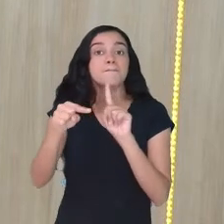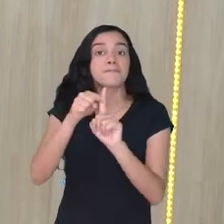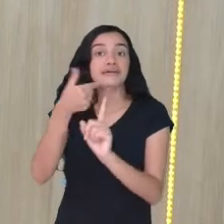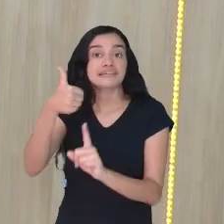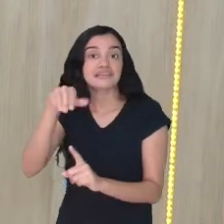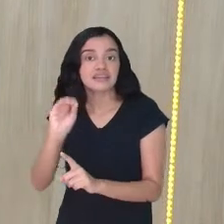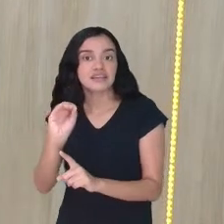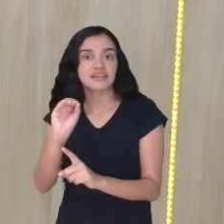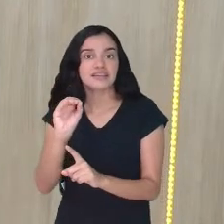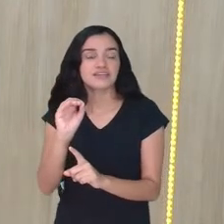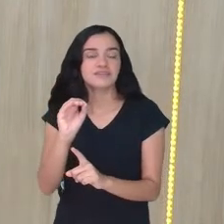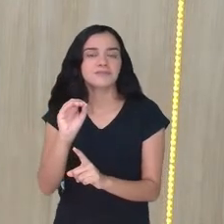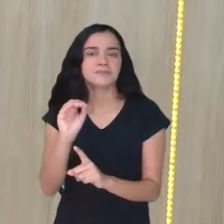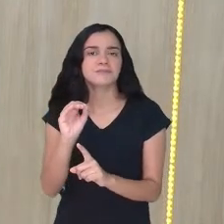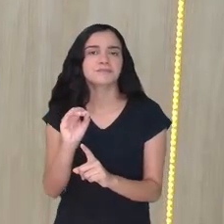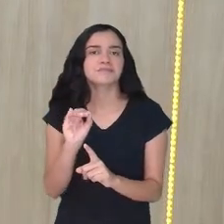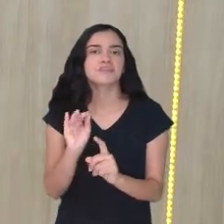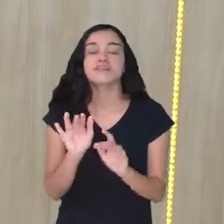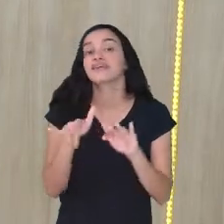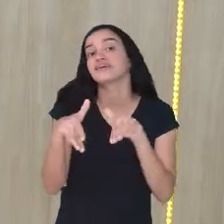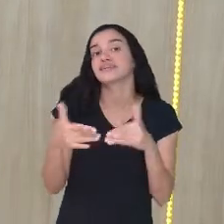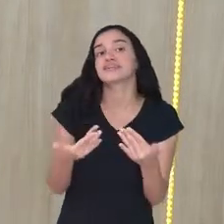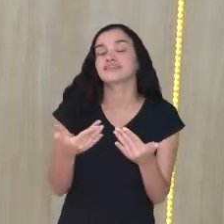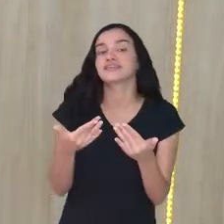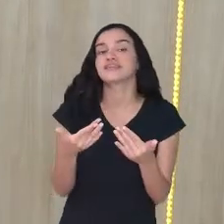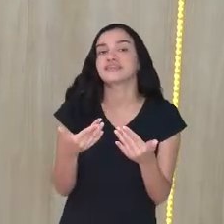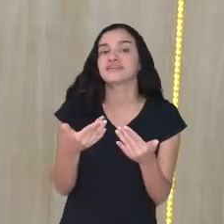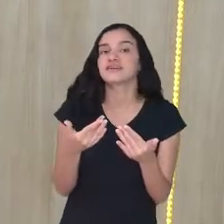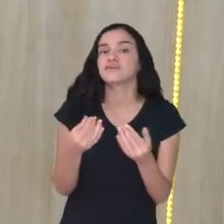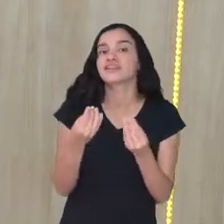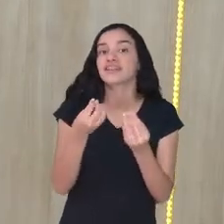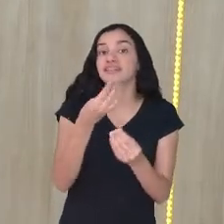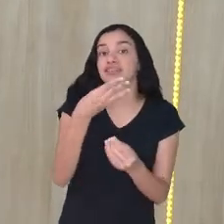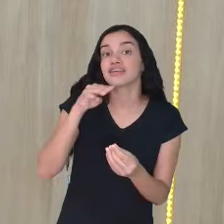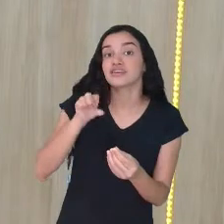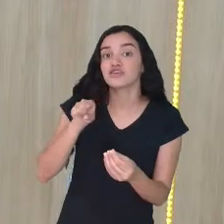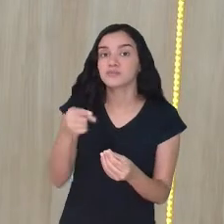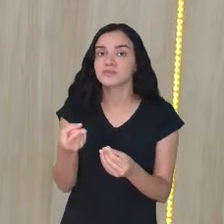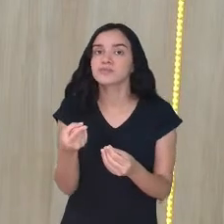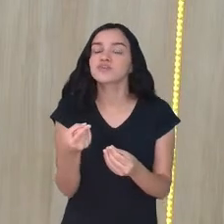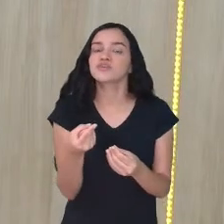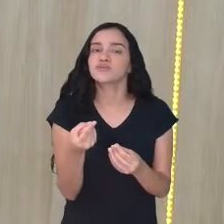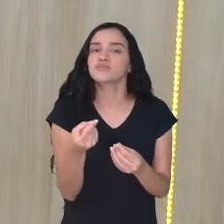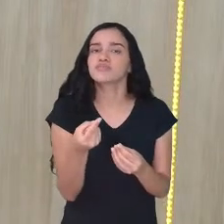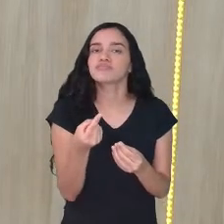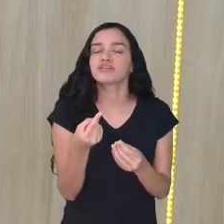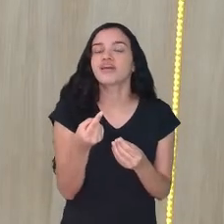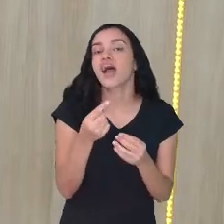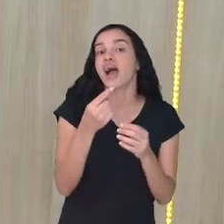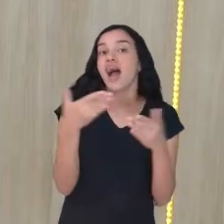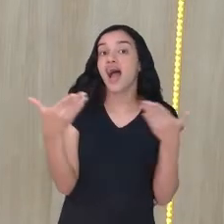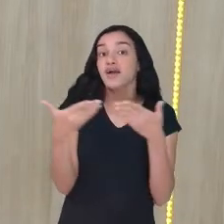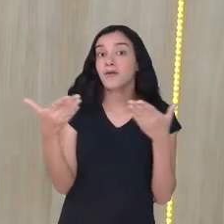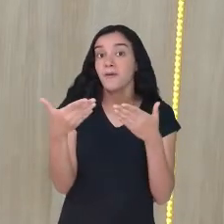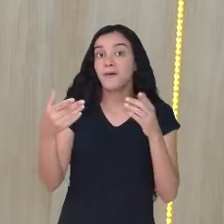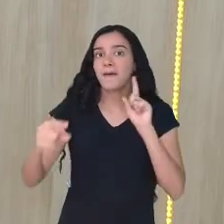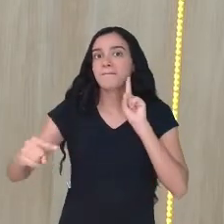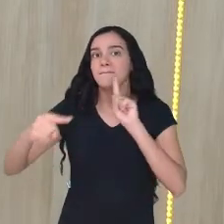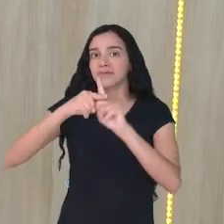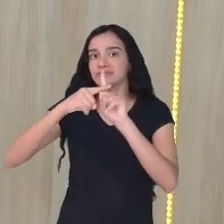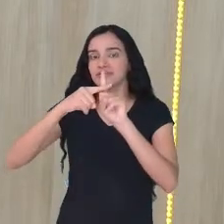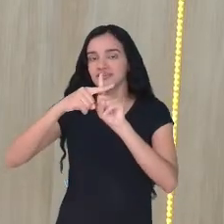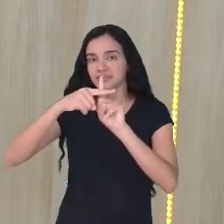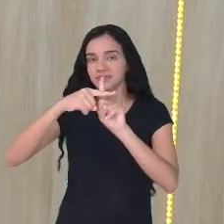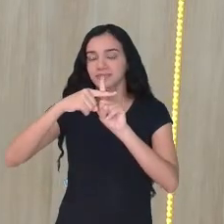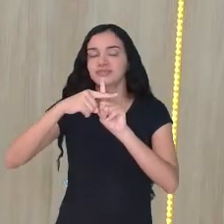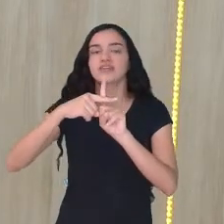10. Aí, neste caso, ele vai dar 3.000, ficou com um saldinho positivo, né?